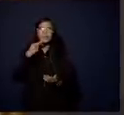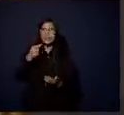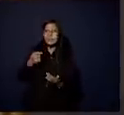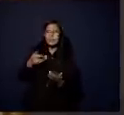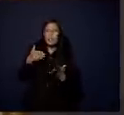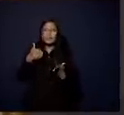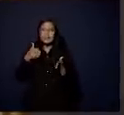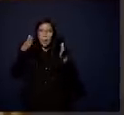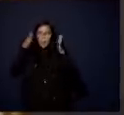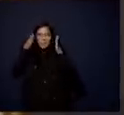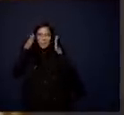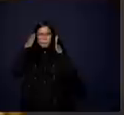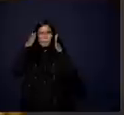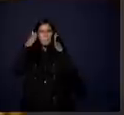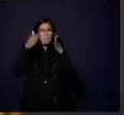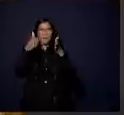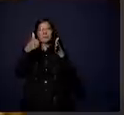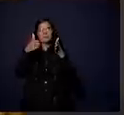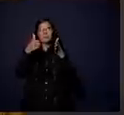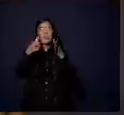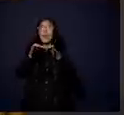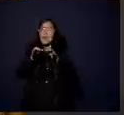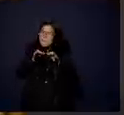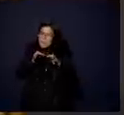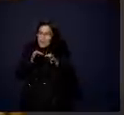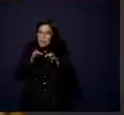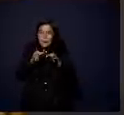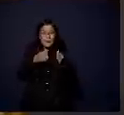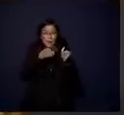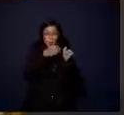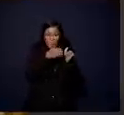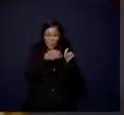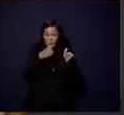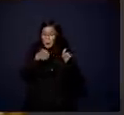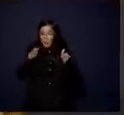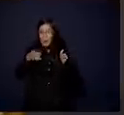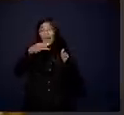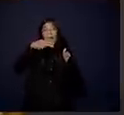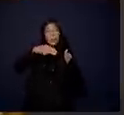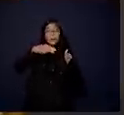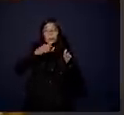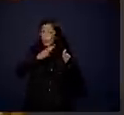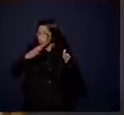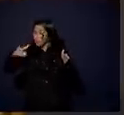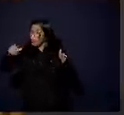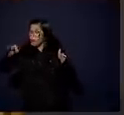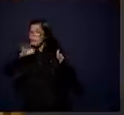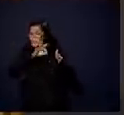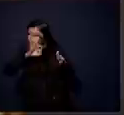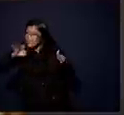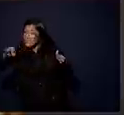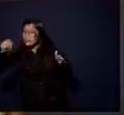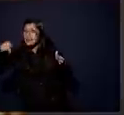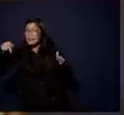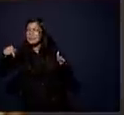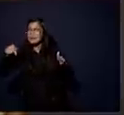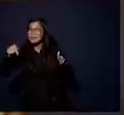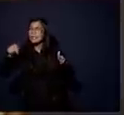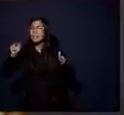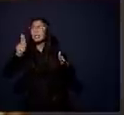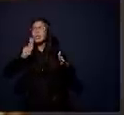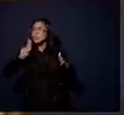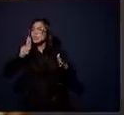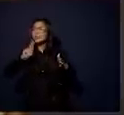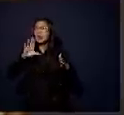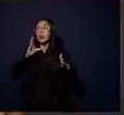focar na questão do planejamento de média de longo prazo usar esses instrumentos seja para